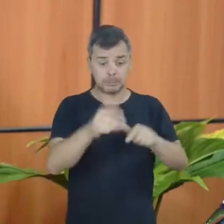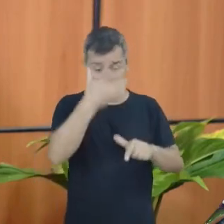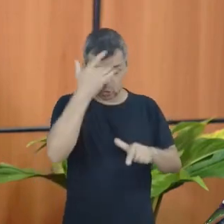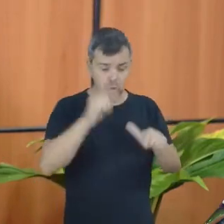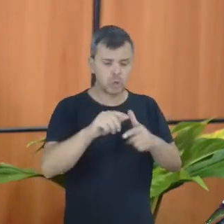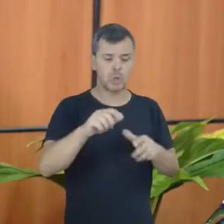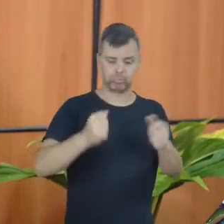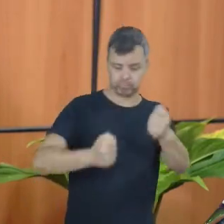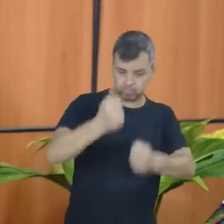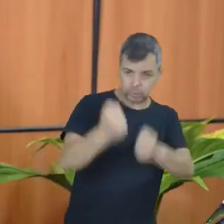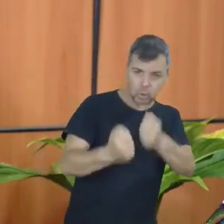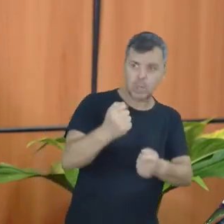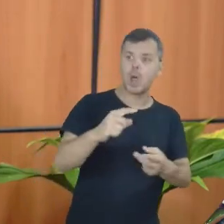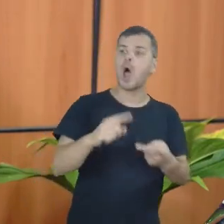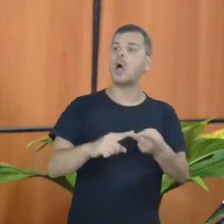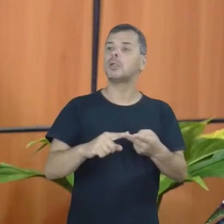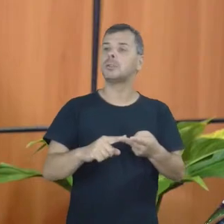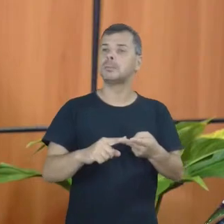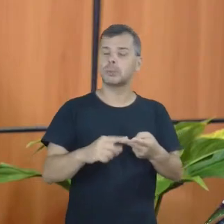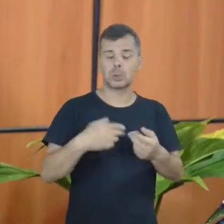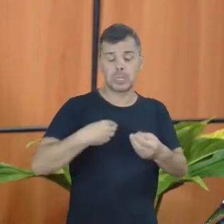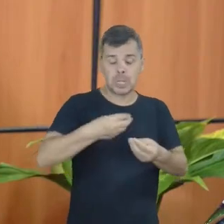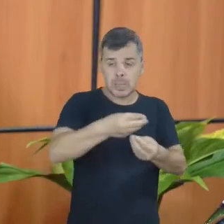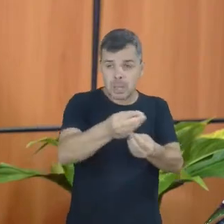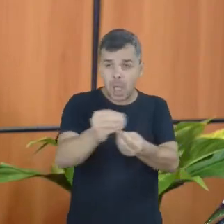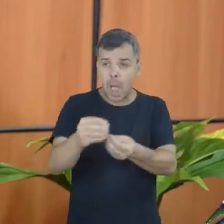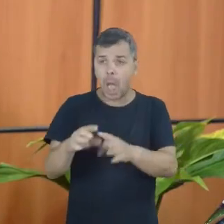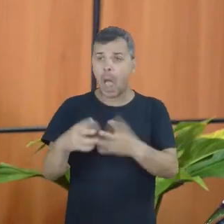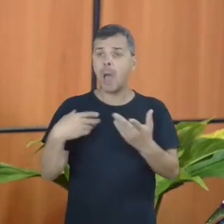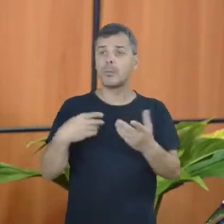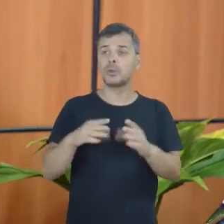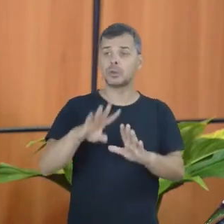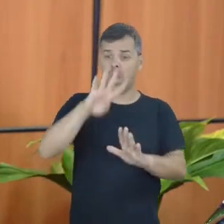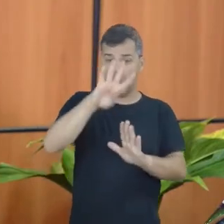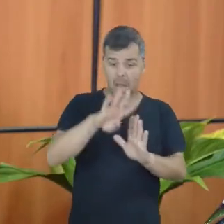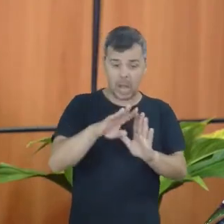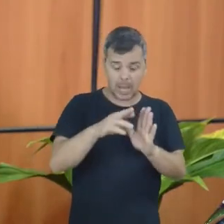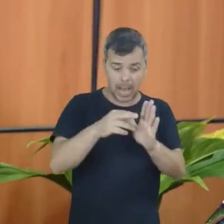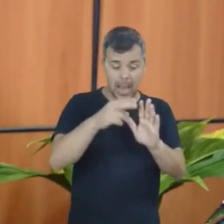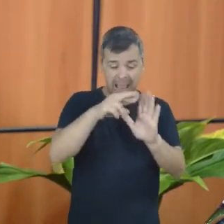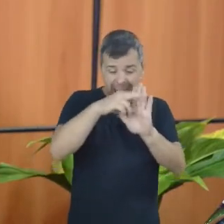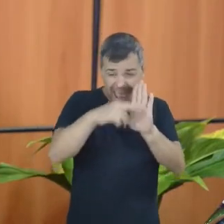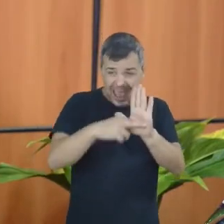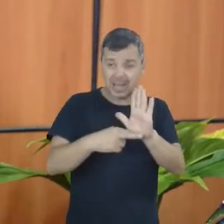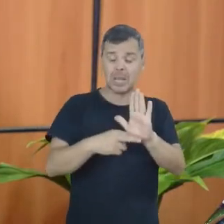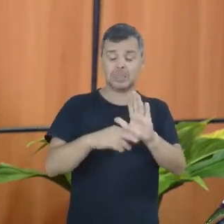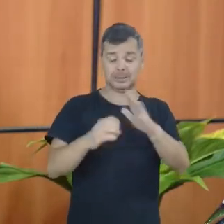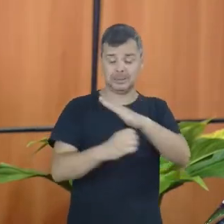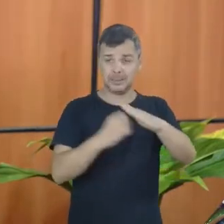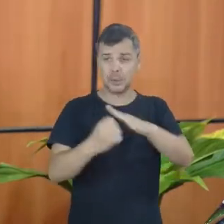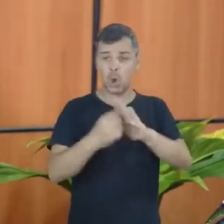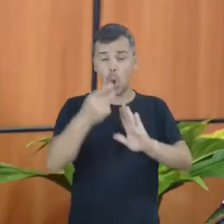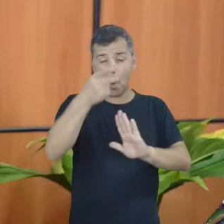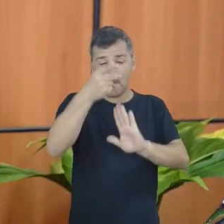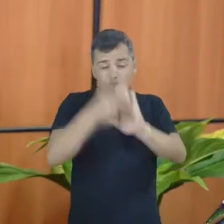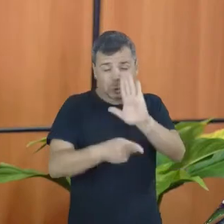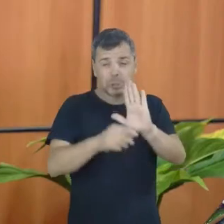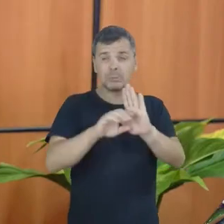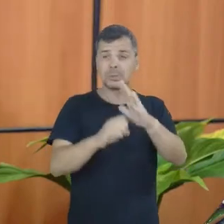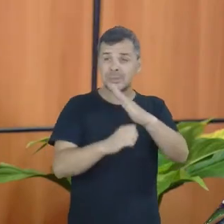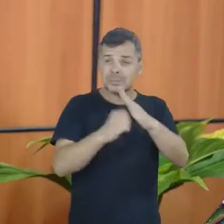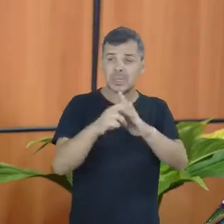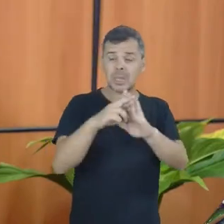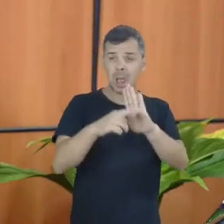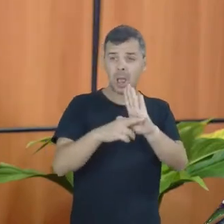de motoristas, de entregadores, que é para enquadrar as empresas. O projeto, na verdade, se resume no enquadramento